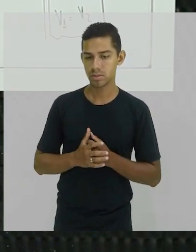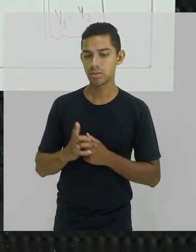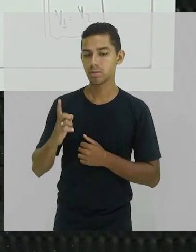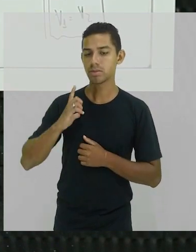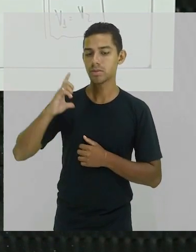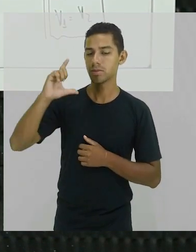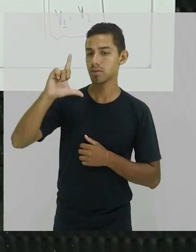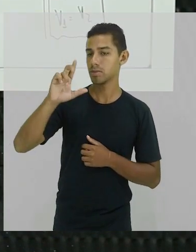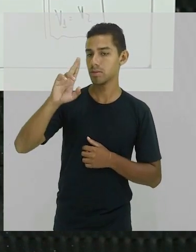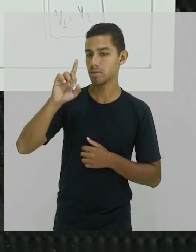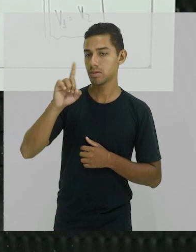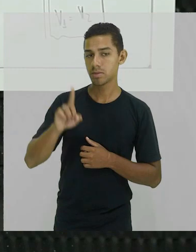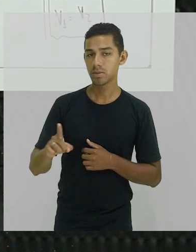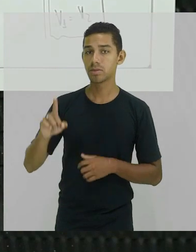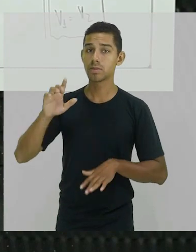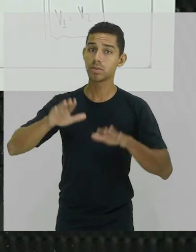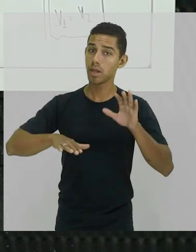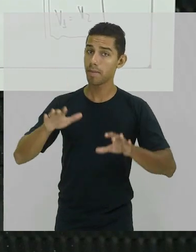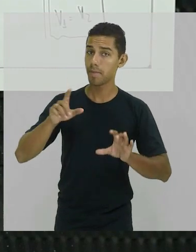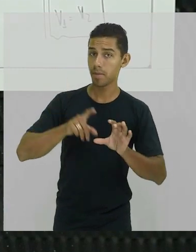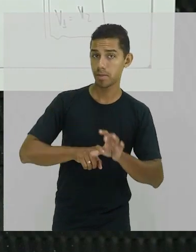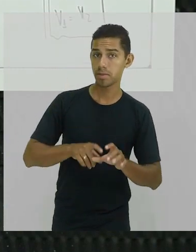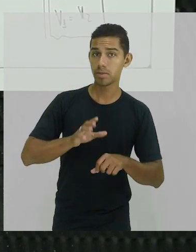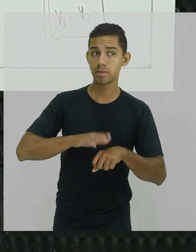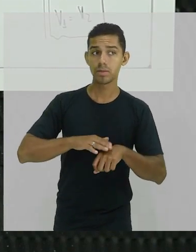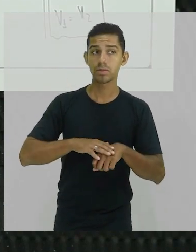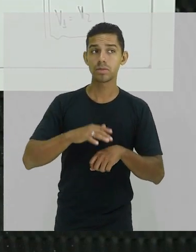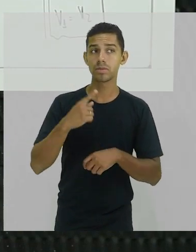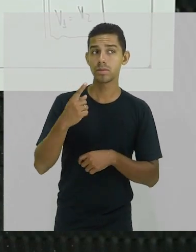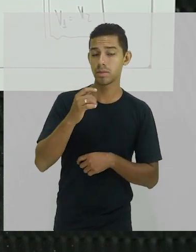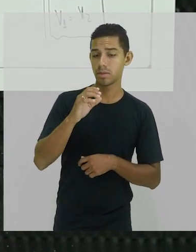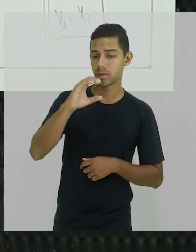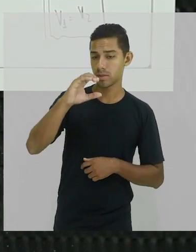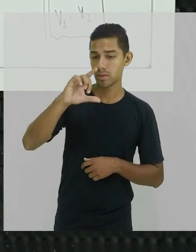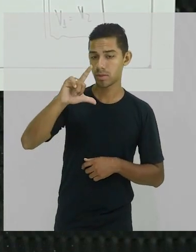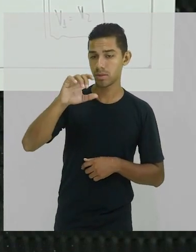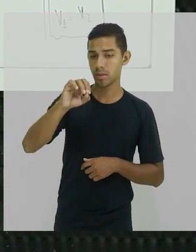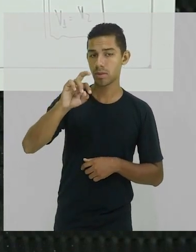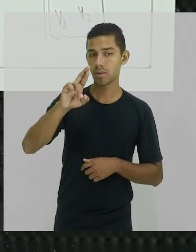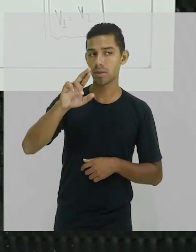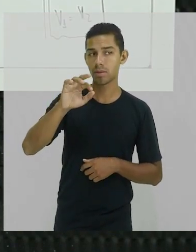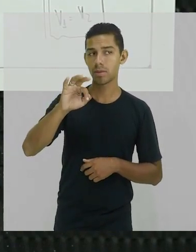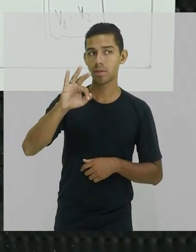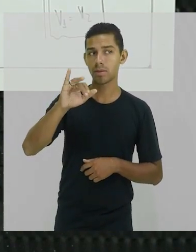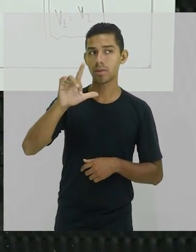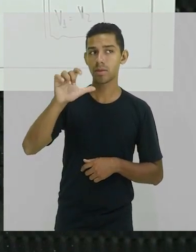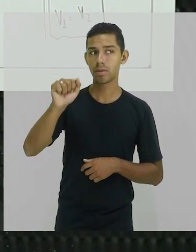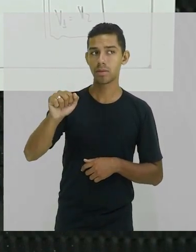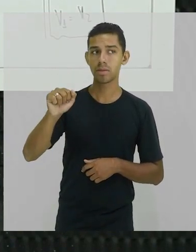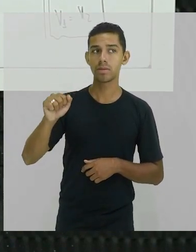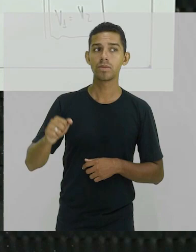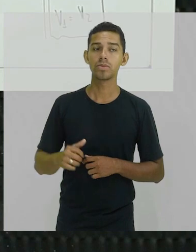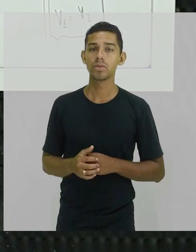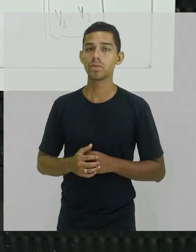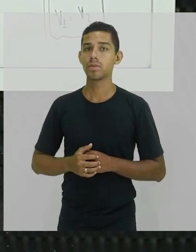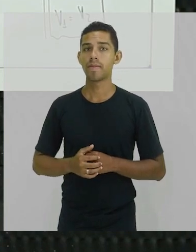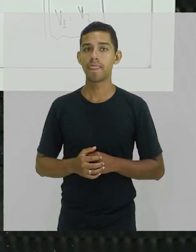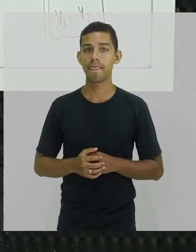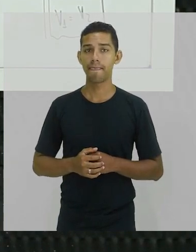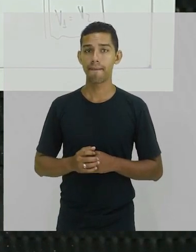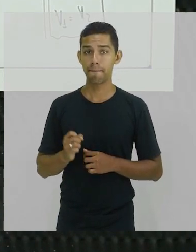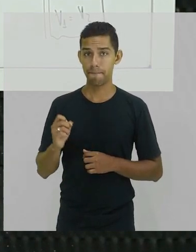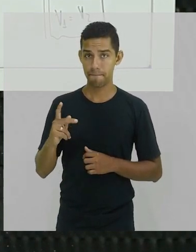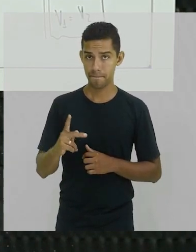da luz, ela vai depender justamente desse quadro de absorção, né, do clorofila e da antocianina, tá